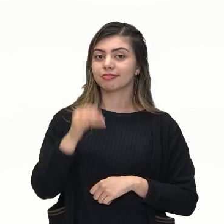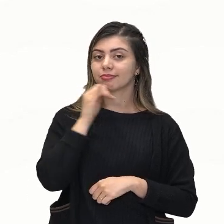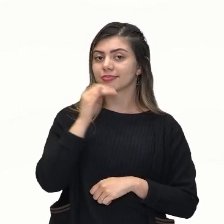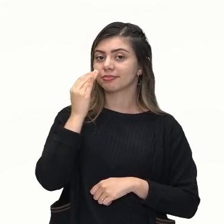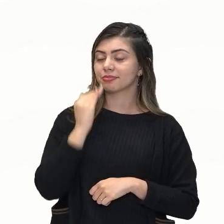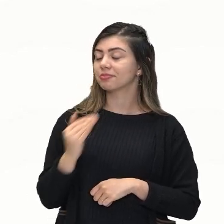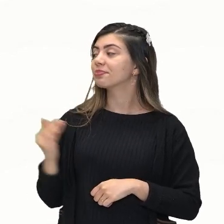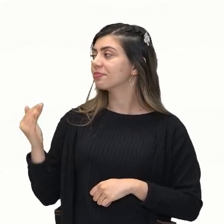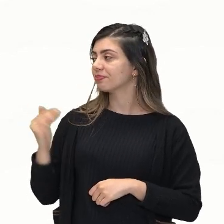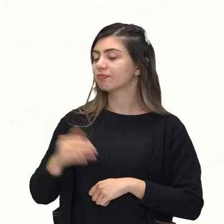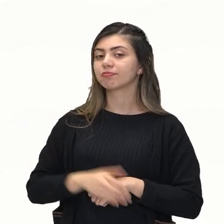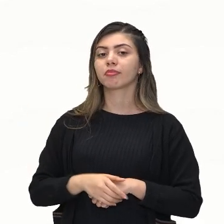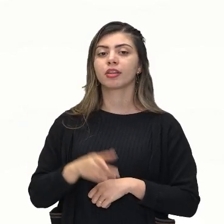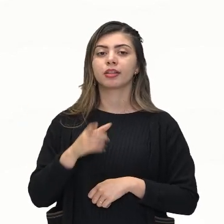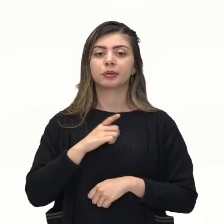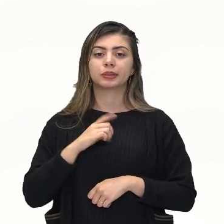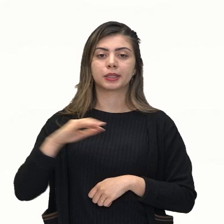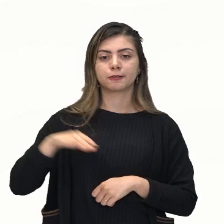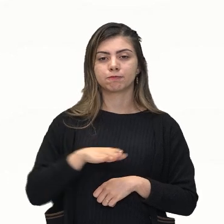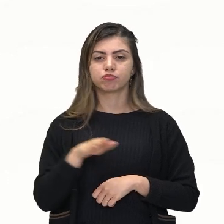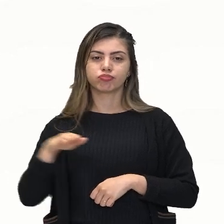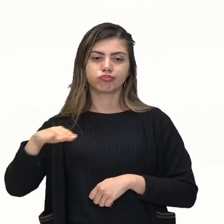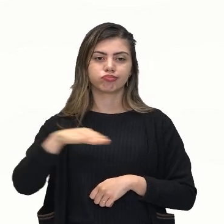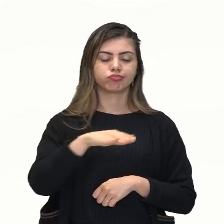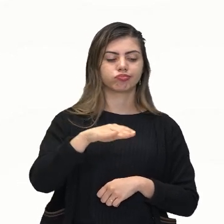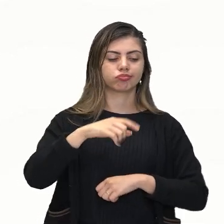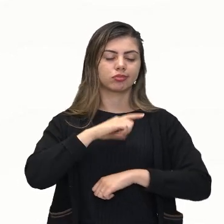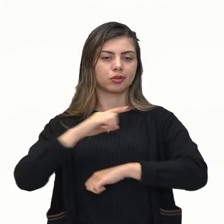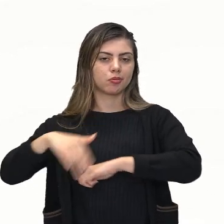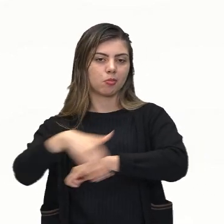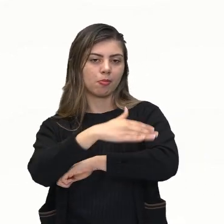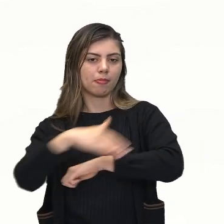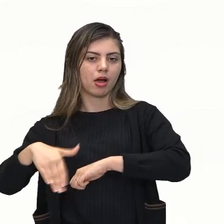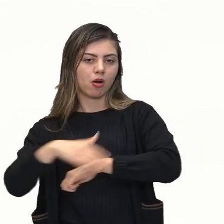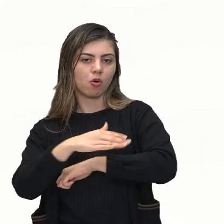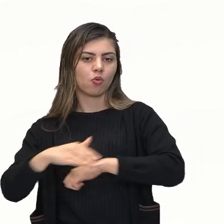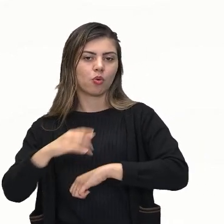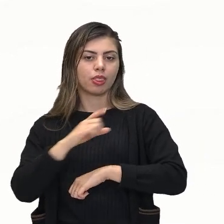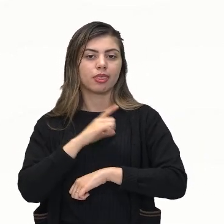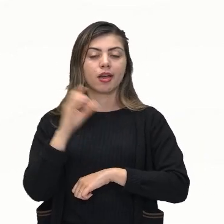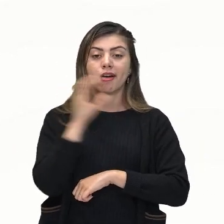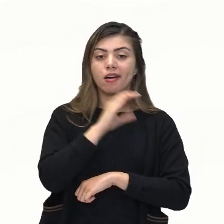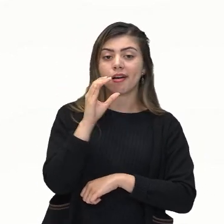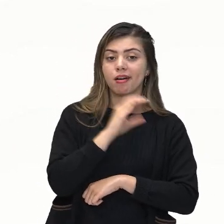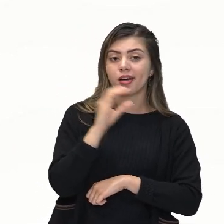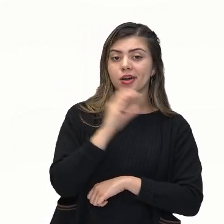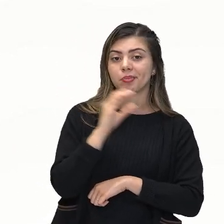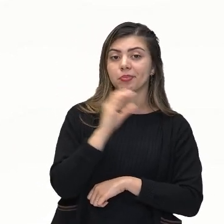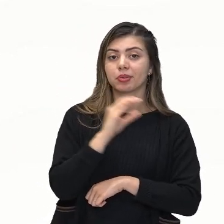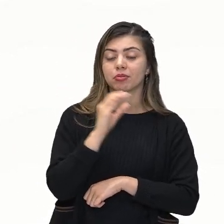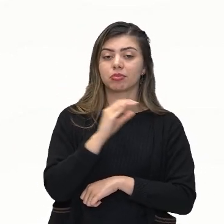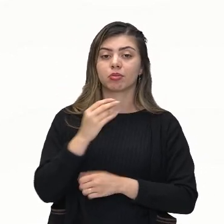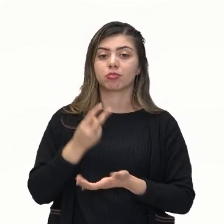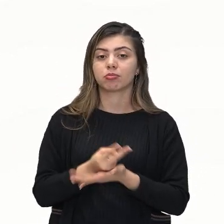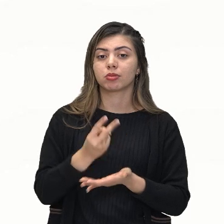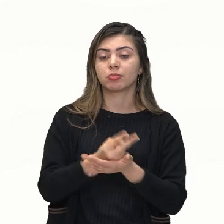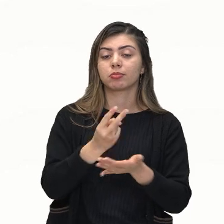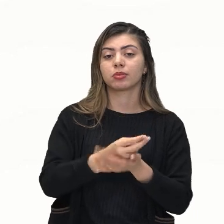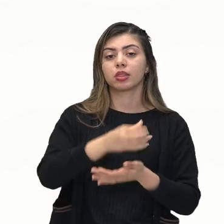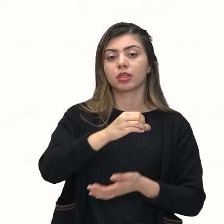Um automóvel trafegando em uma estrada a velocidade constante